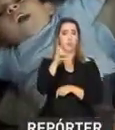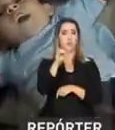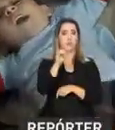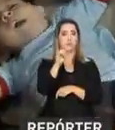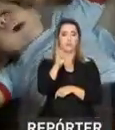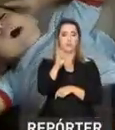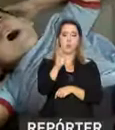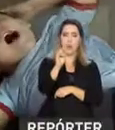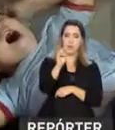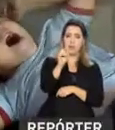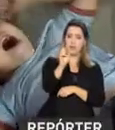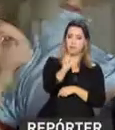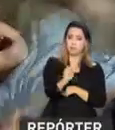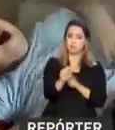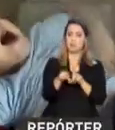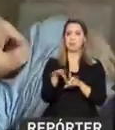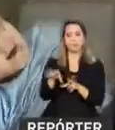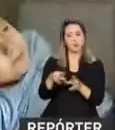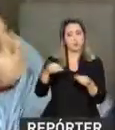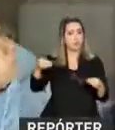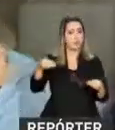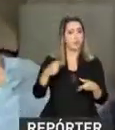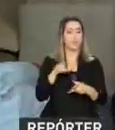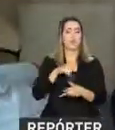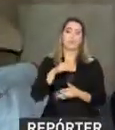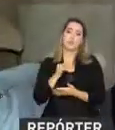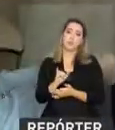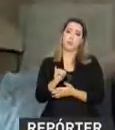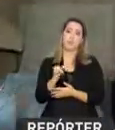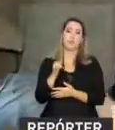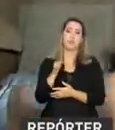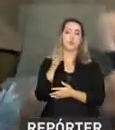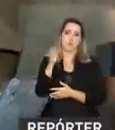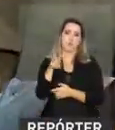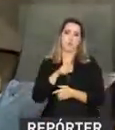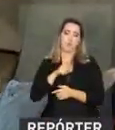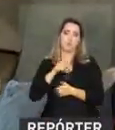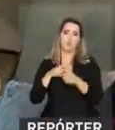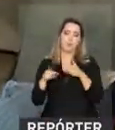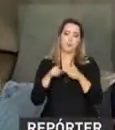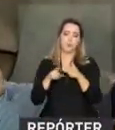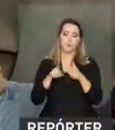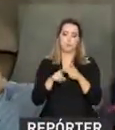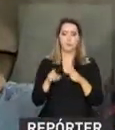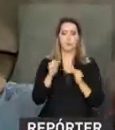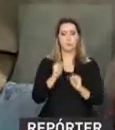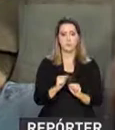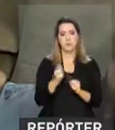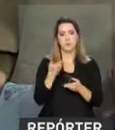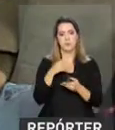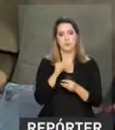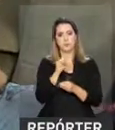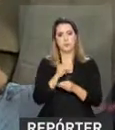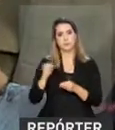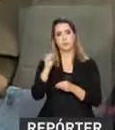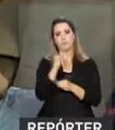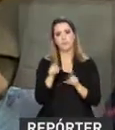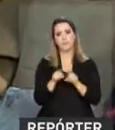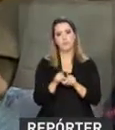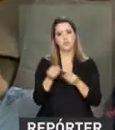gente optou em fazer a coleta para, se um eventual problema que ele tivesse, que ele apresentasse, ele